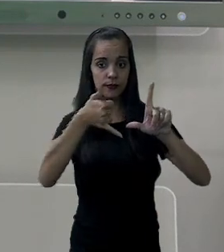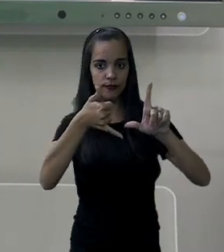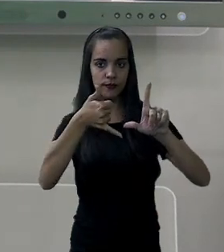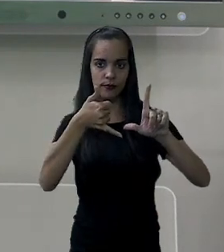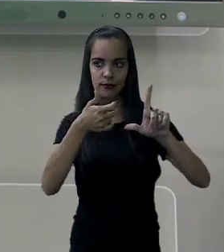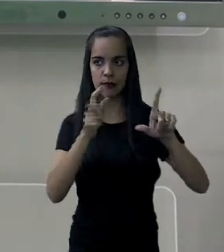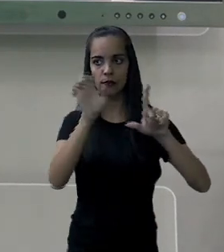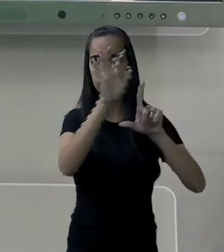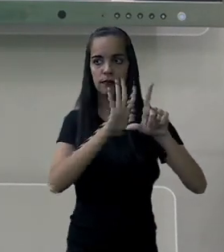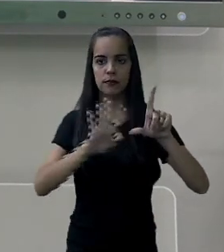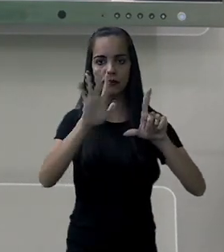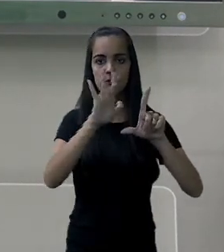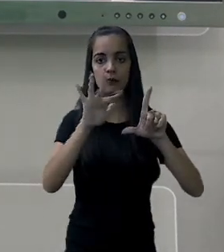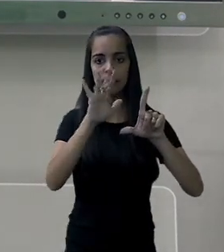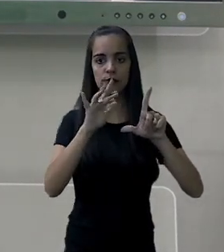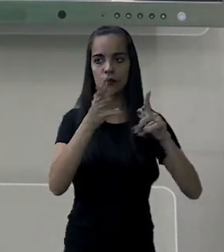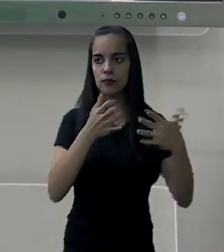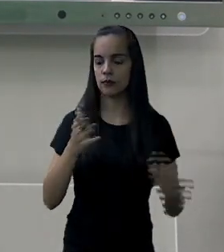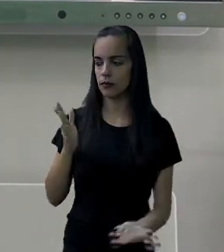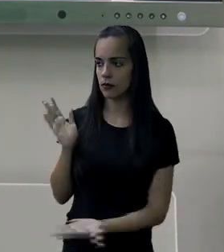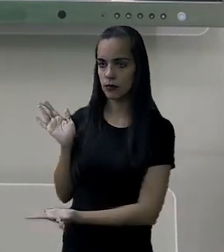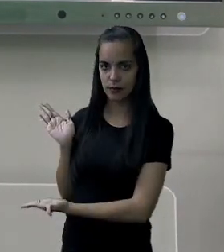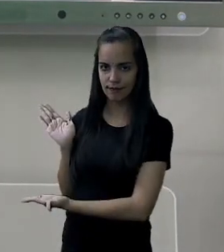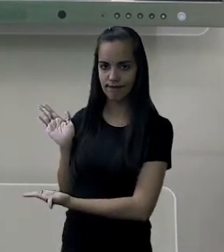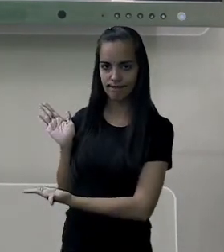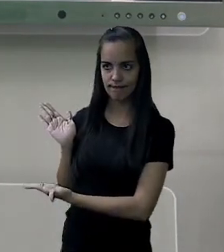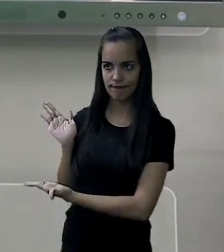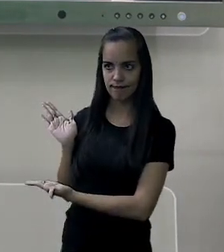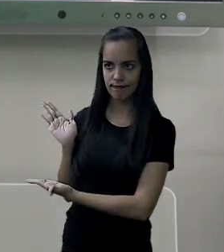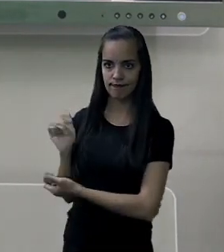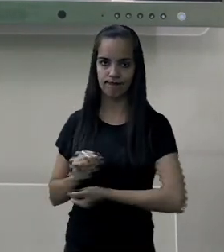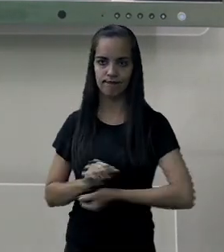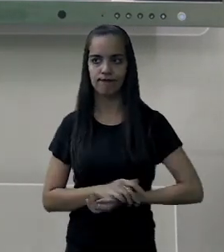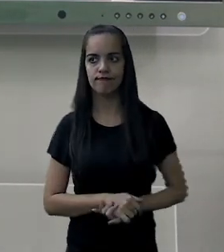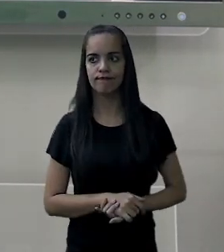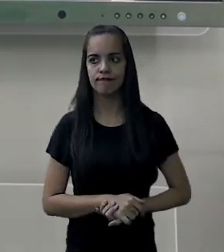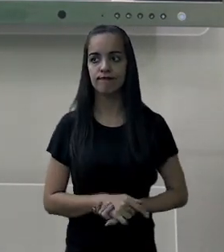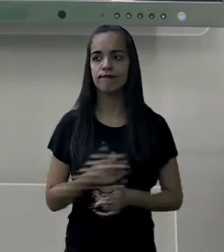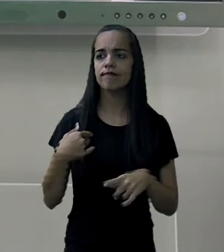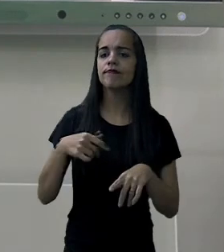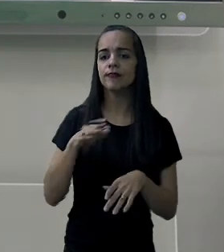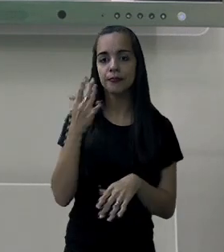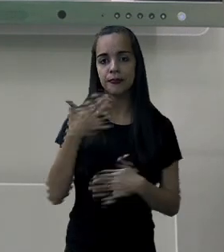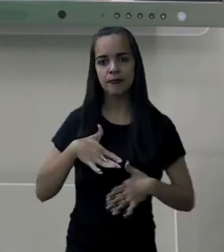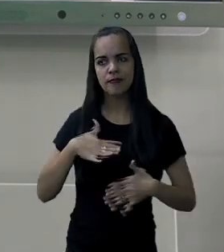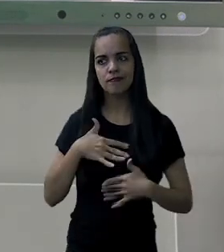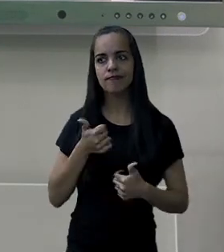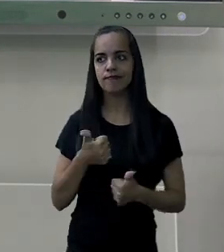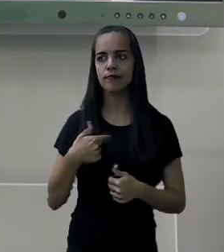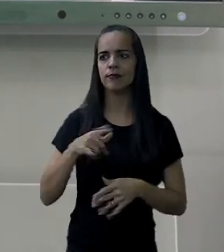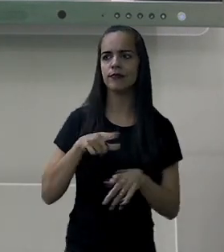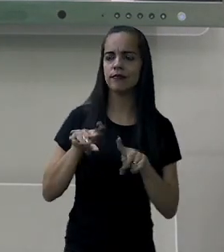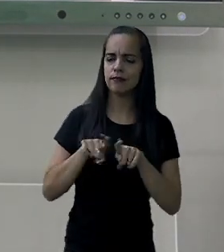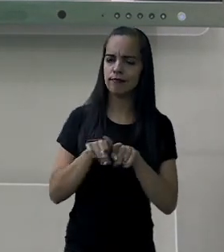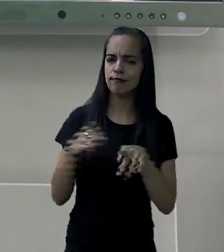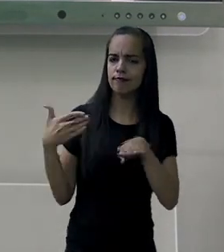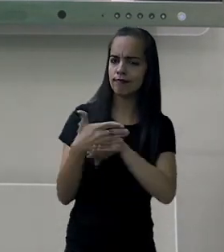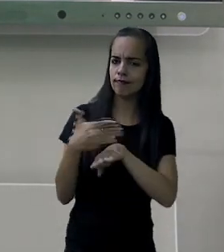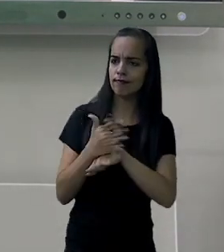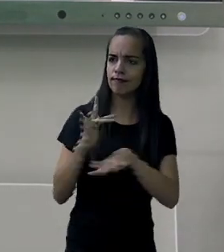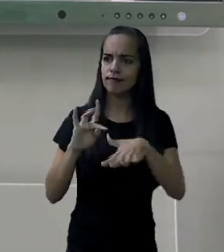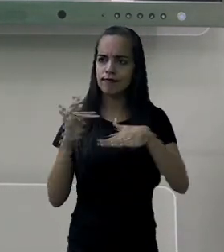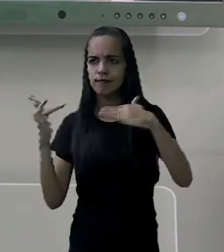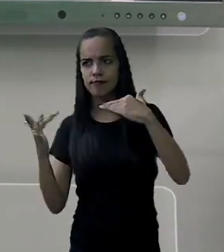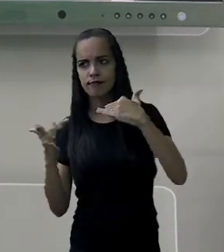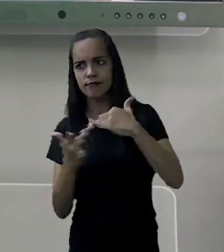câmera do seu celular para a imagem que aparece aí no cantinho da tela. Tranquilo? Acesse as nossas redes